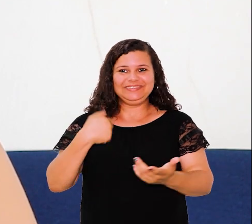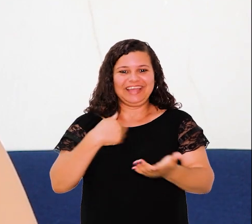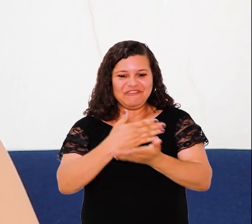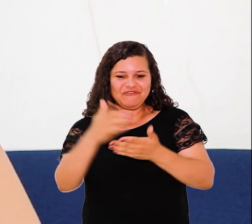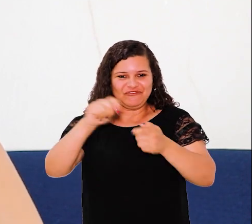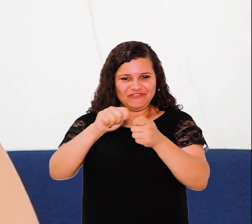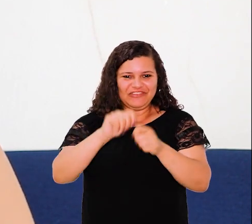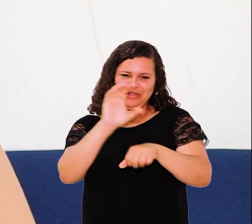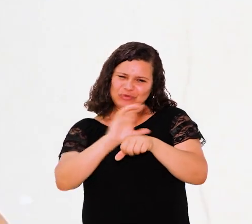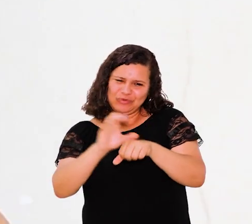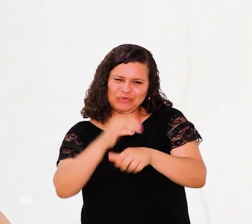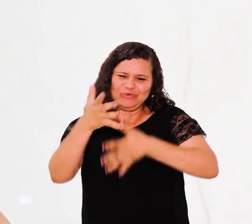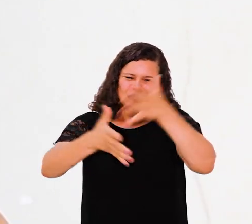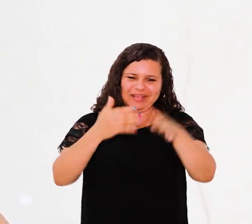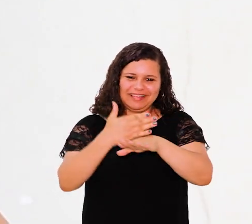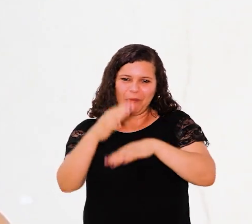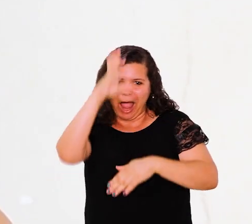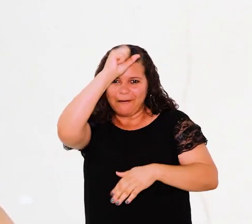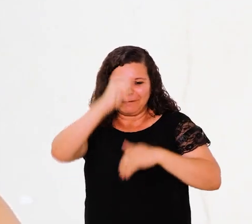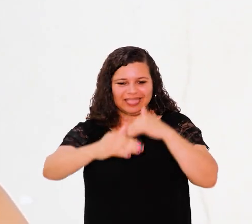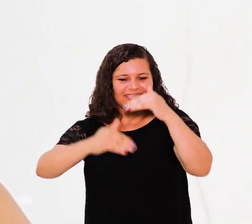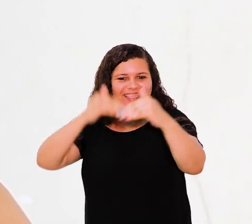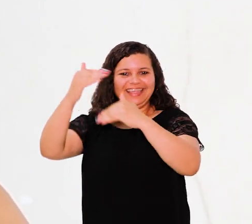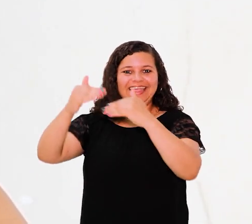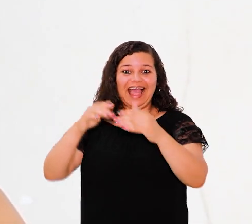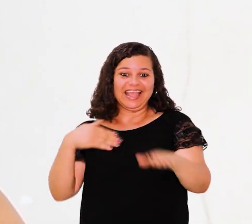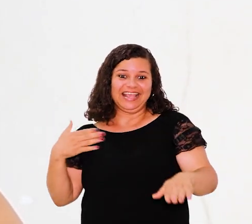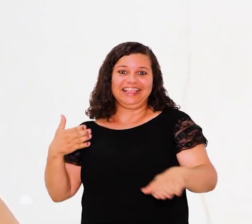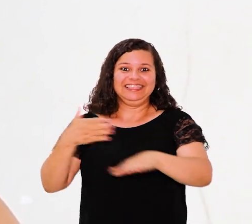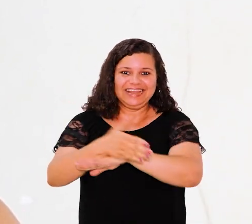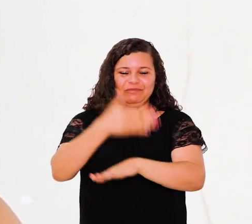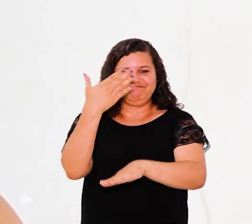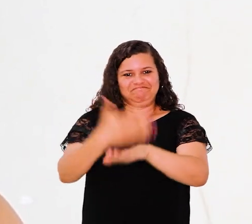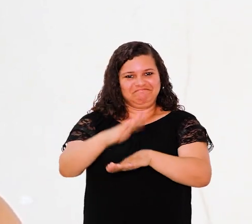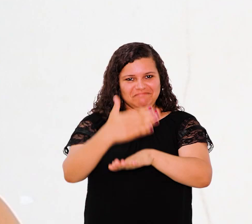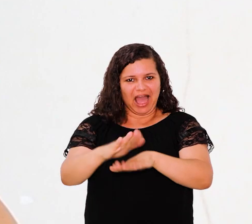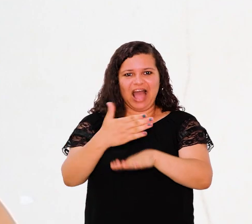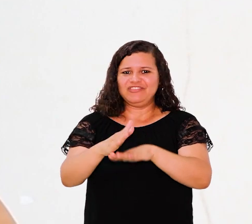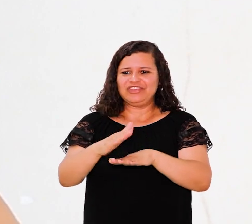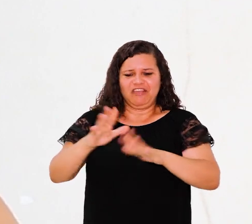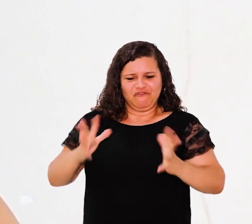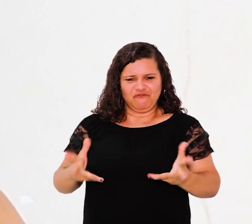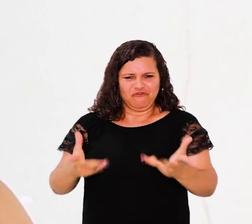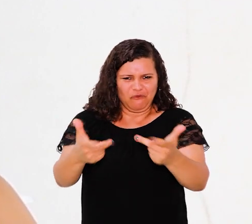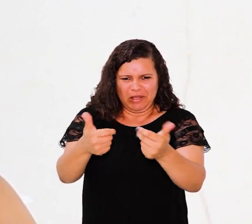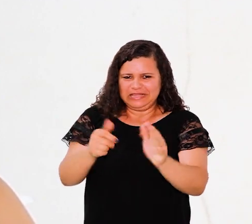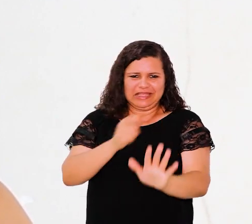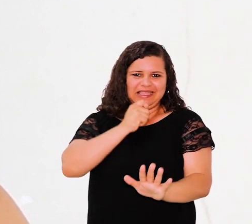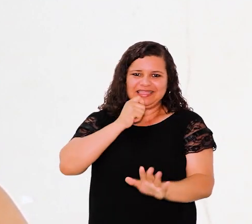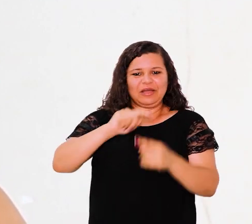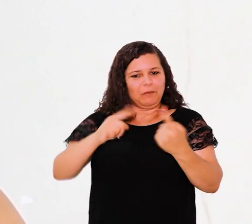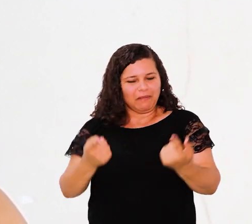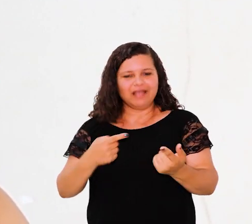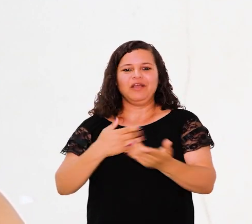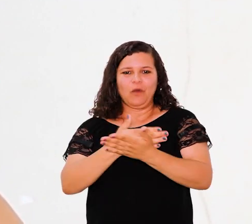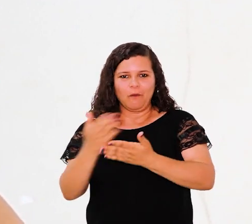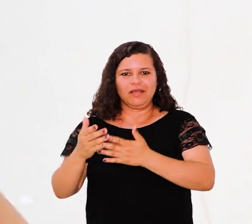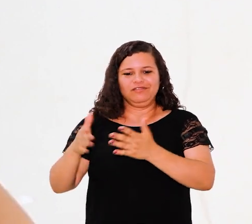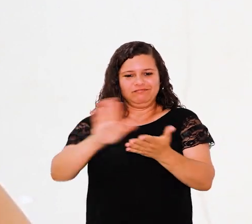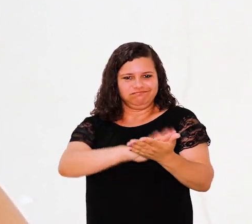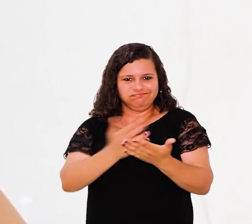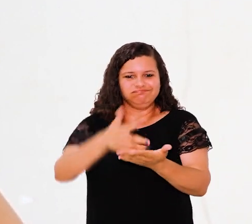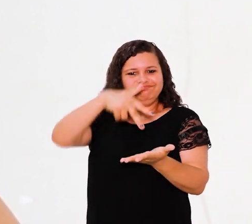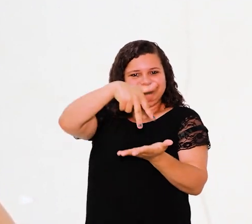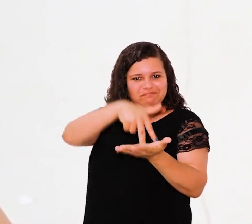E aí a gente fez esse curso, começamos a aprender e aí já entramos na prática. Mesmo sem tanta fluência, a gente começou a ficar